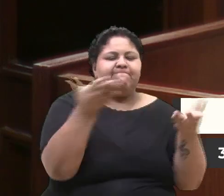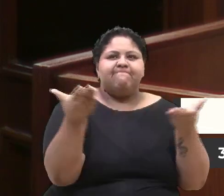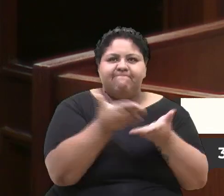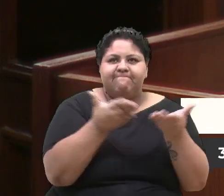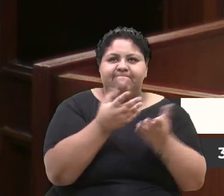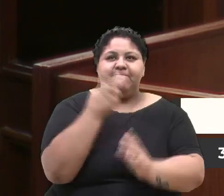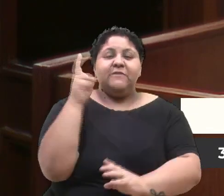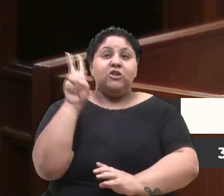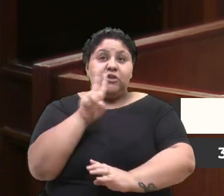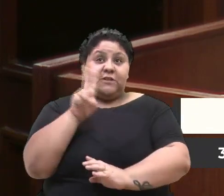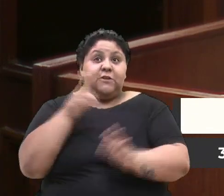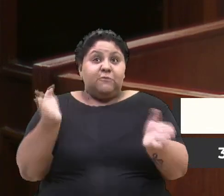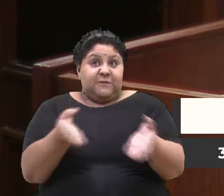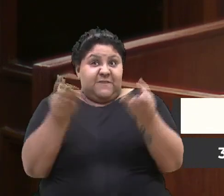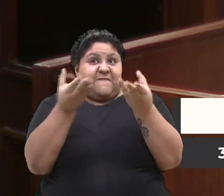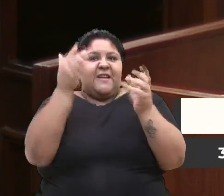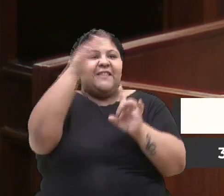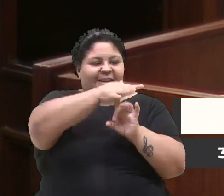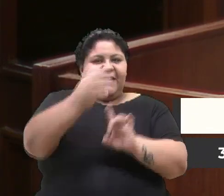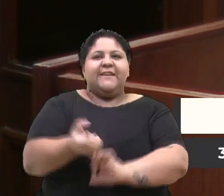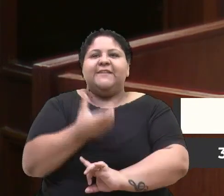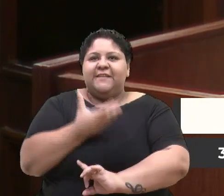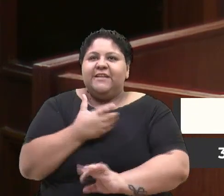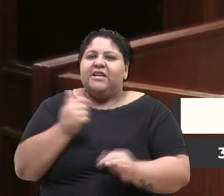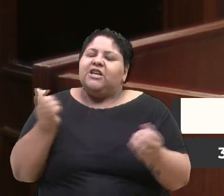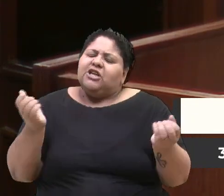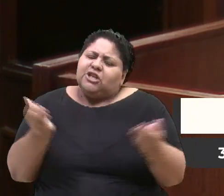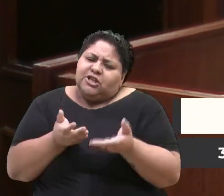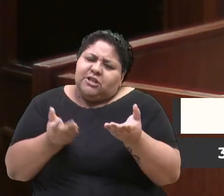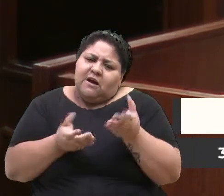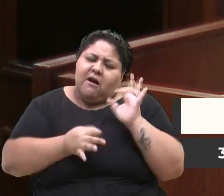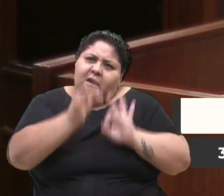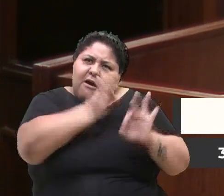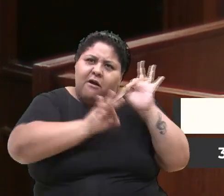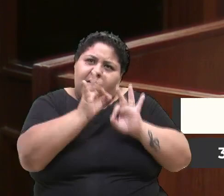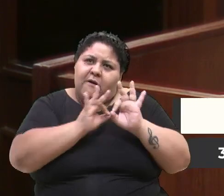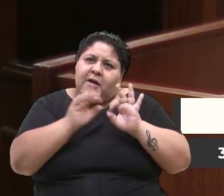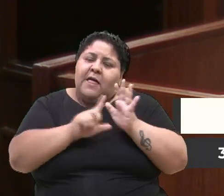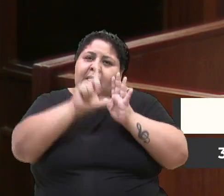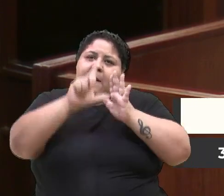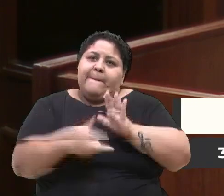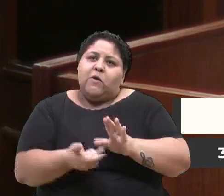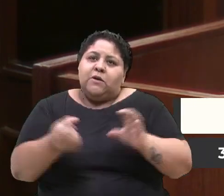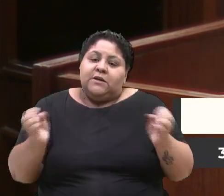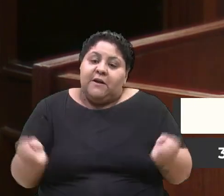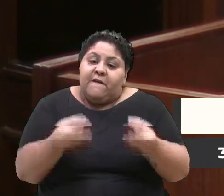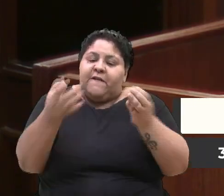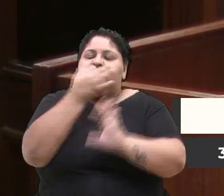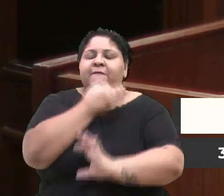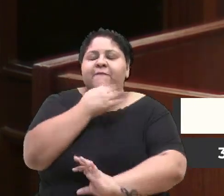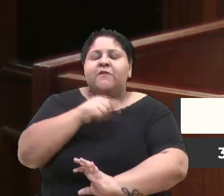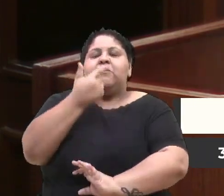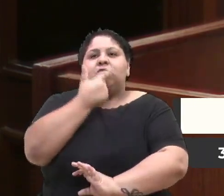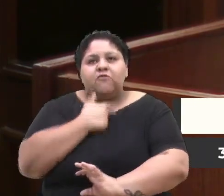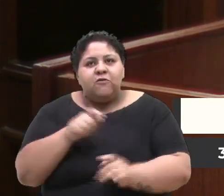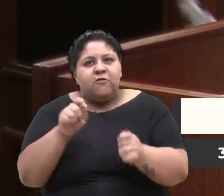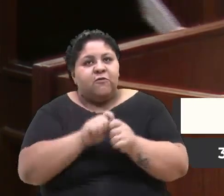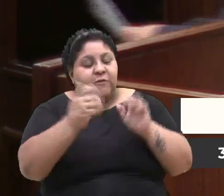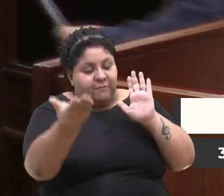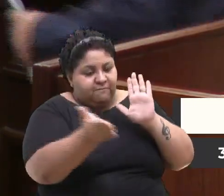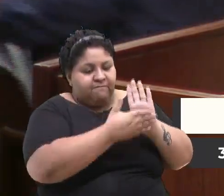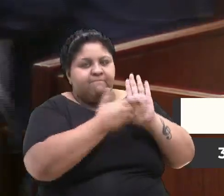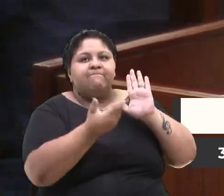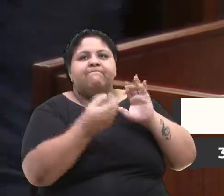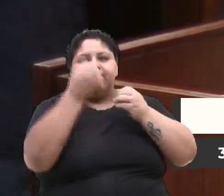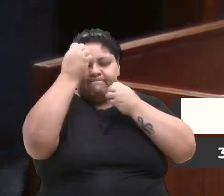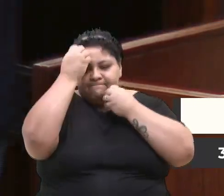segundo evento, que é a Feira de Natal, e já estamos nos preparando logo após para a Festa da Uva. Então, o que nós gostaríamos era de fazer este registro.